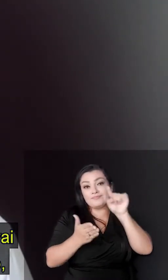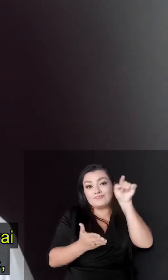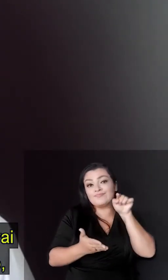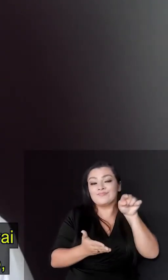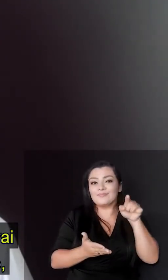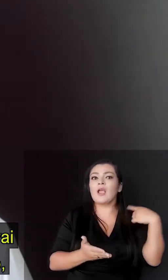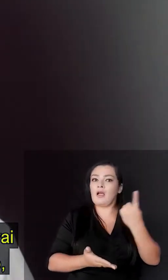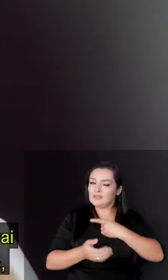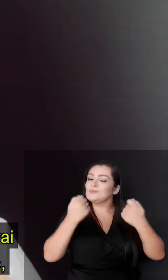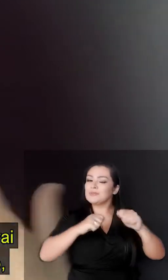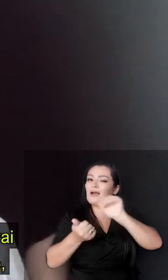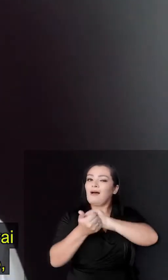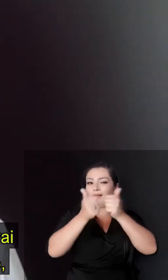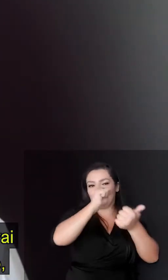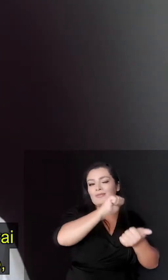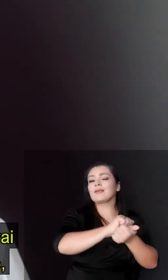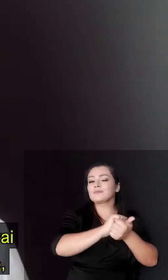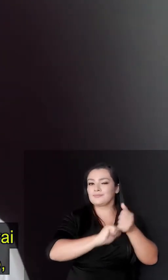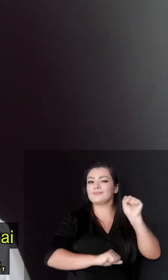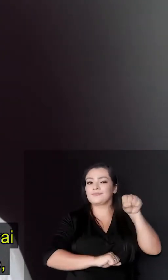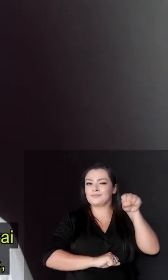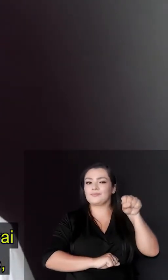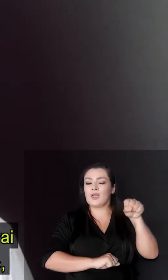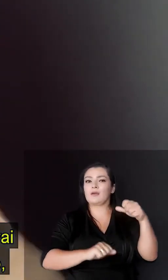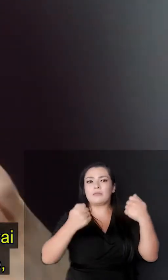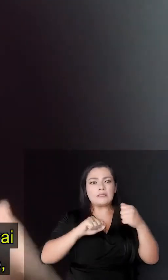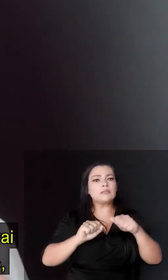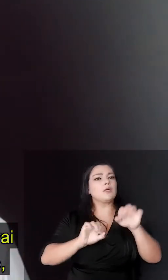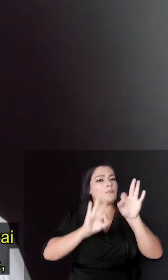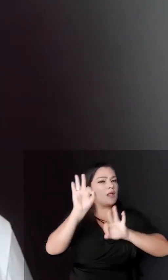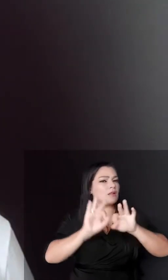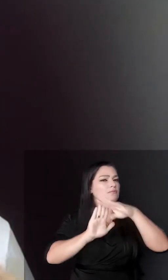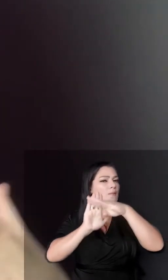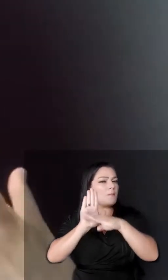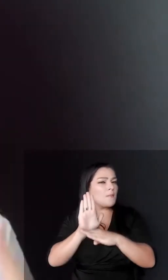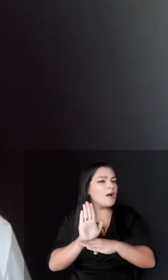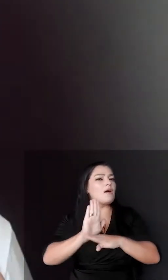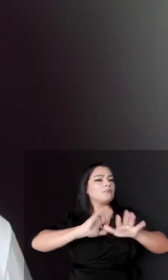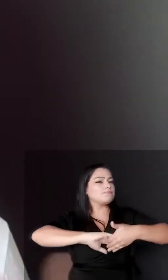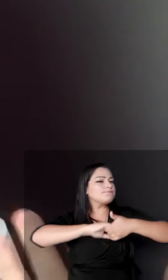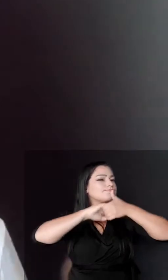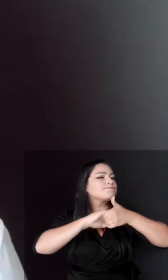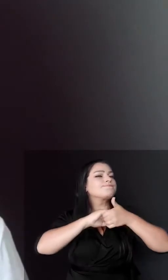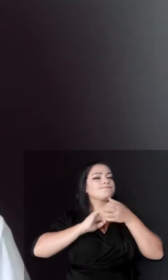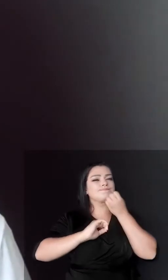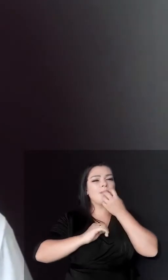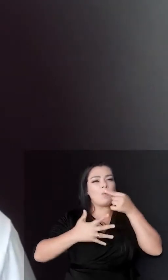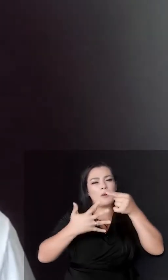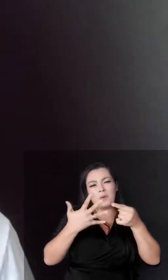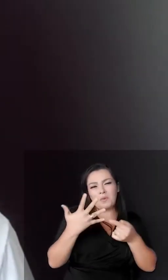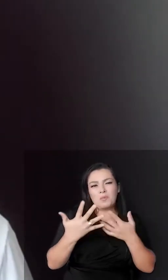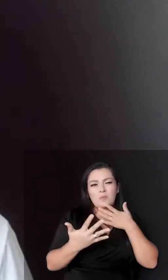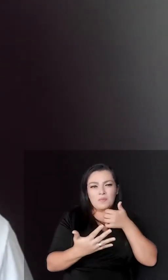funcionar, a gente vai ter que se adaptar. Mas isso, com o planejamento, com as parcerias e realmente com a conexão